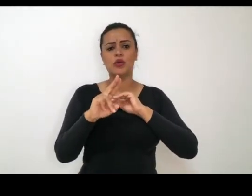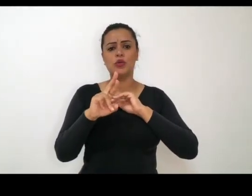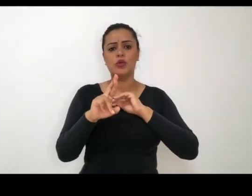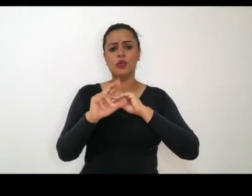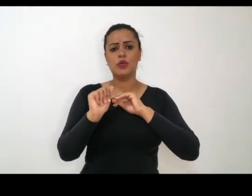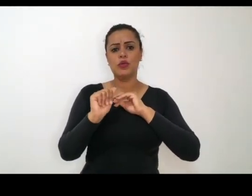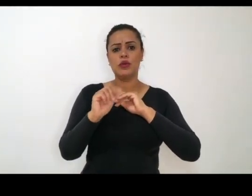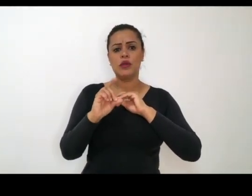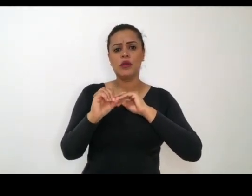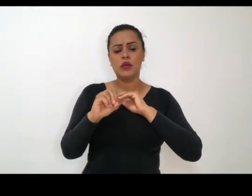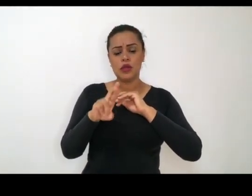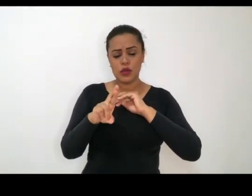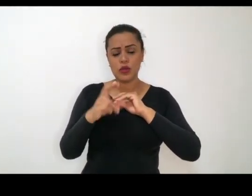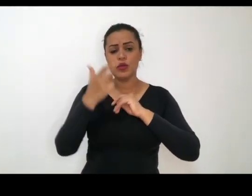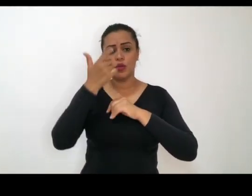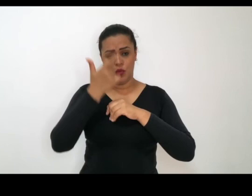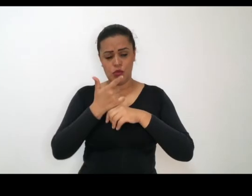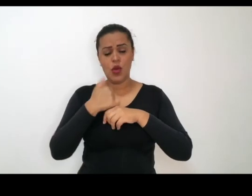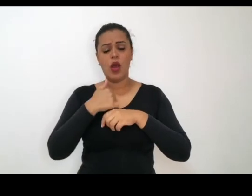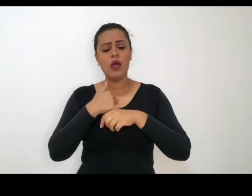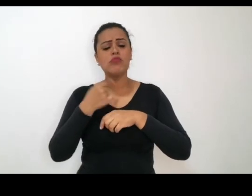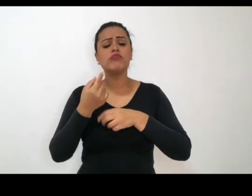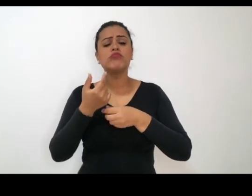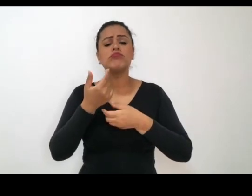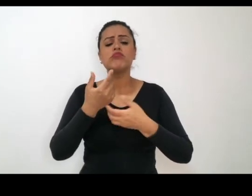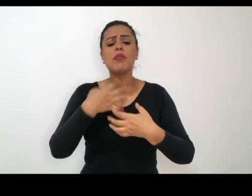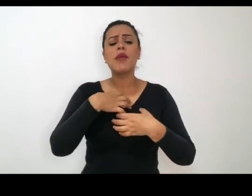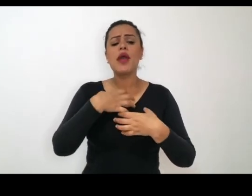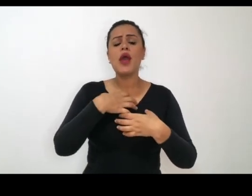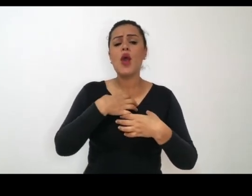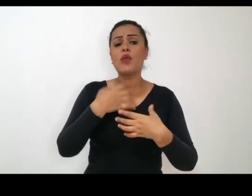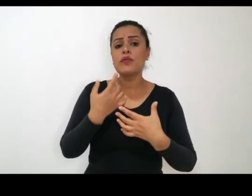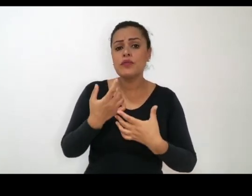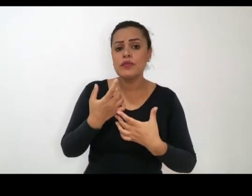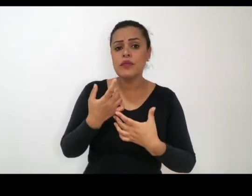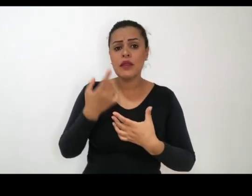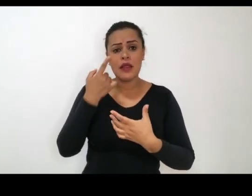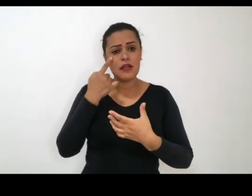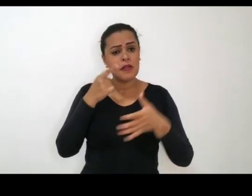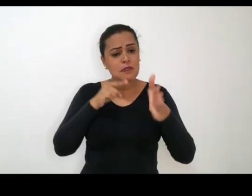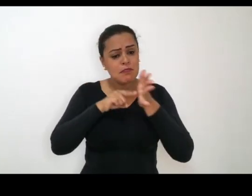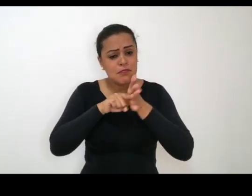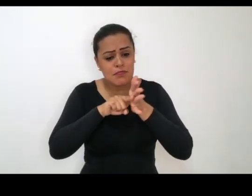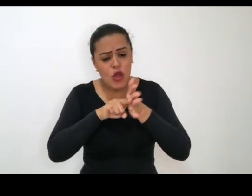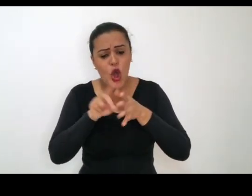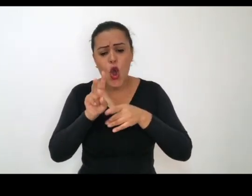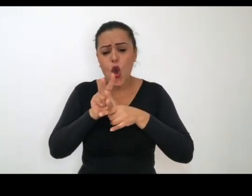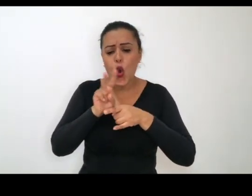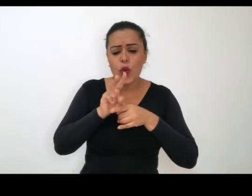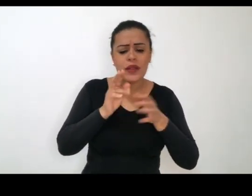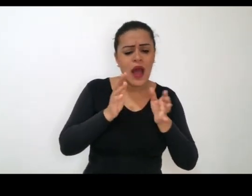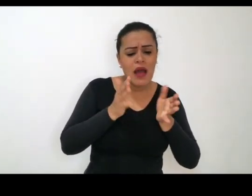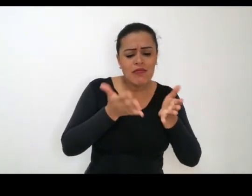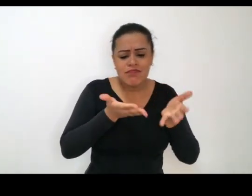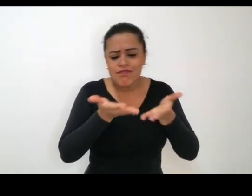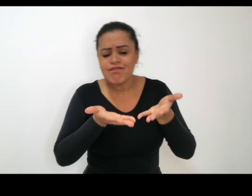dessa ideia de curar, de cuidar de alguma coisa. E aí isso faz com que a